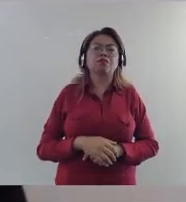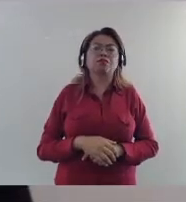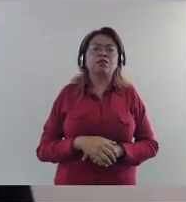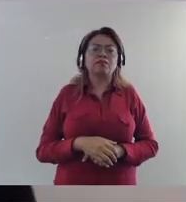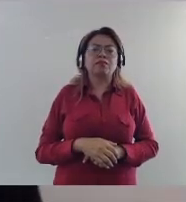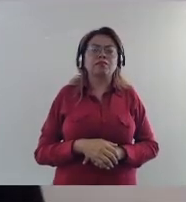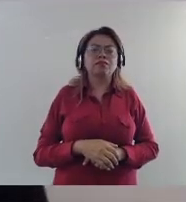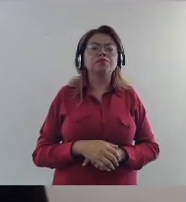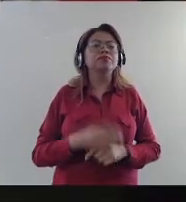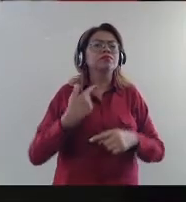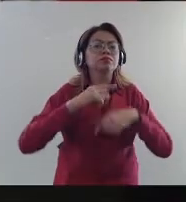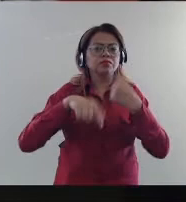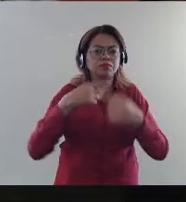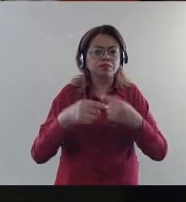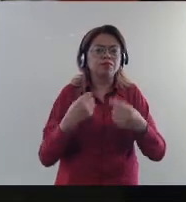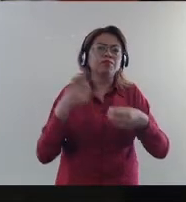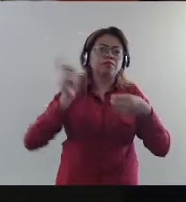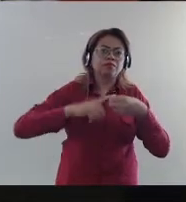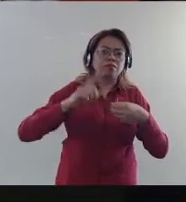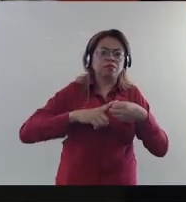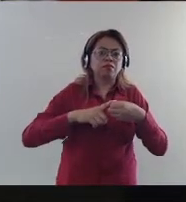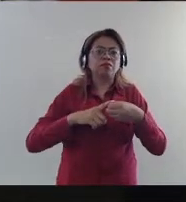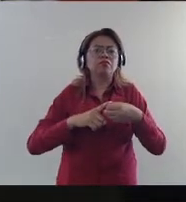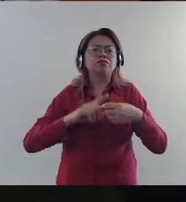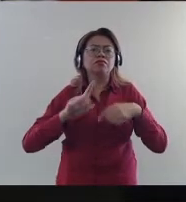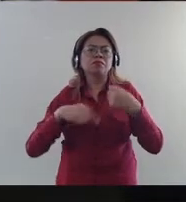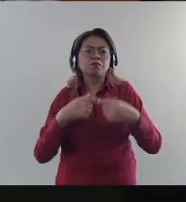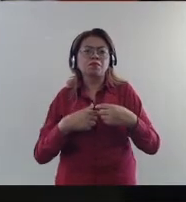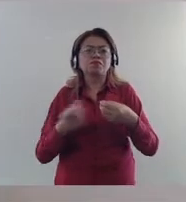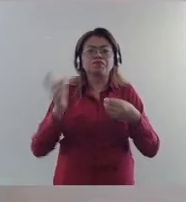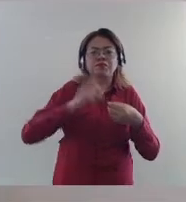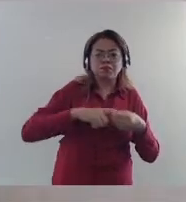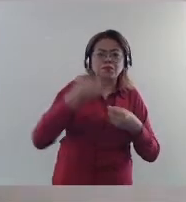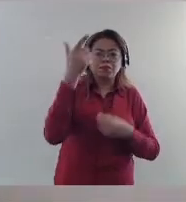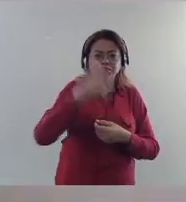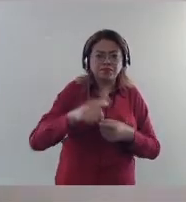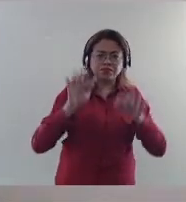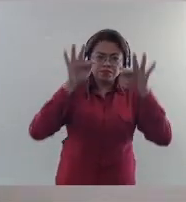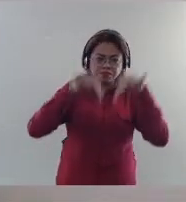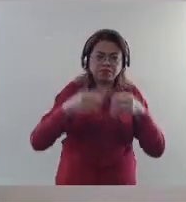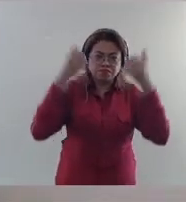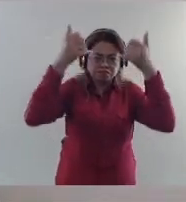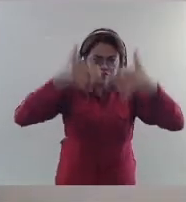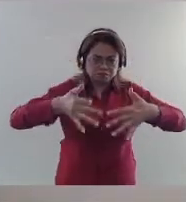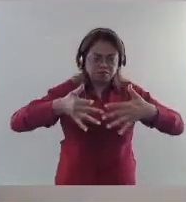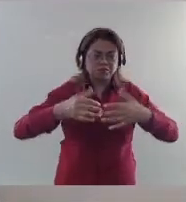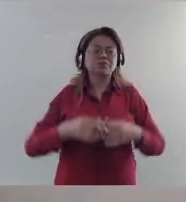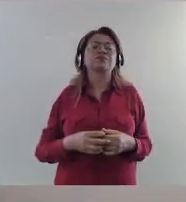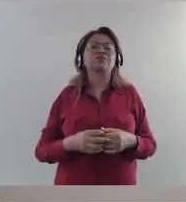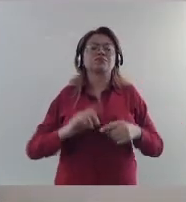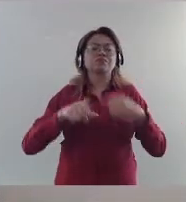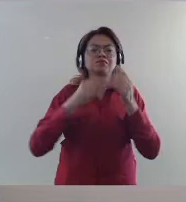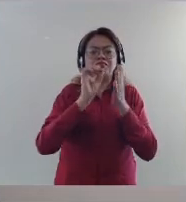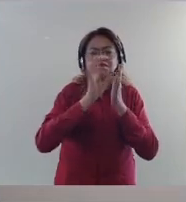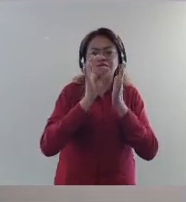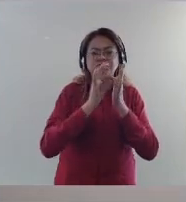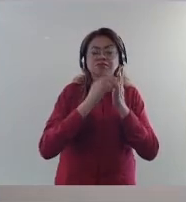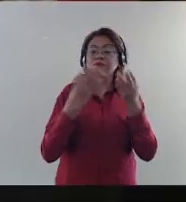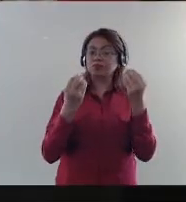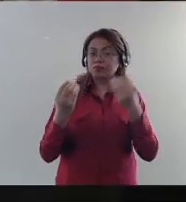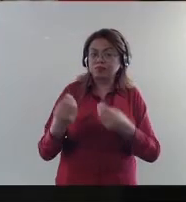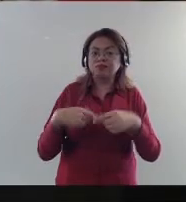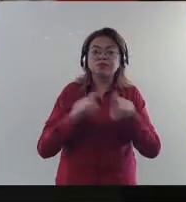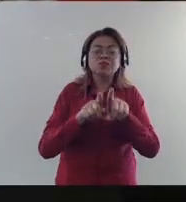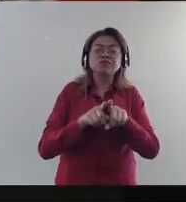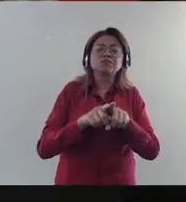mais uma consideração, mas eu vou voltar com mais... Não, aí a gente volta aí no final. Tá, já não tenho tanto aqui. E vou passar